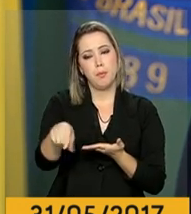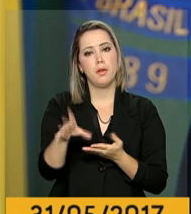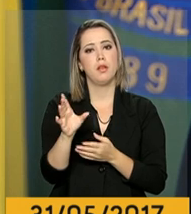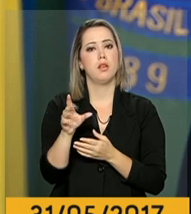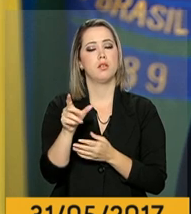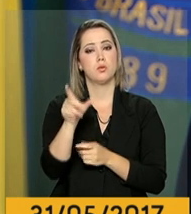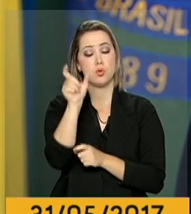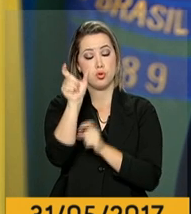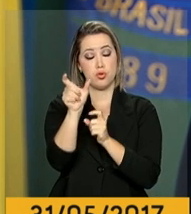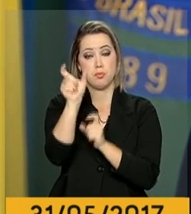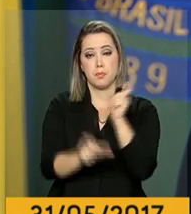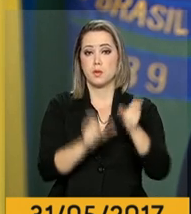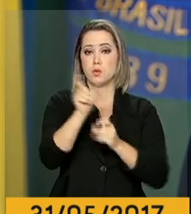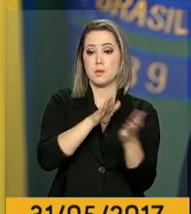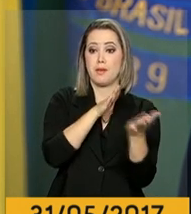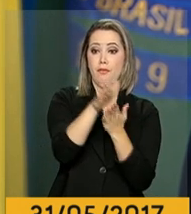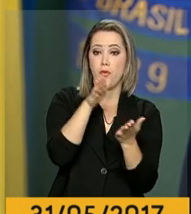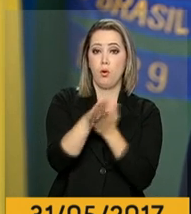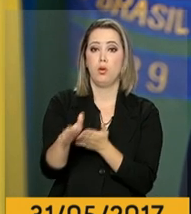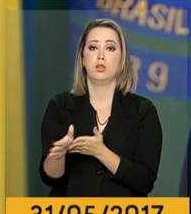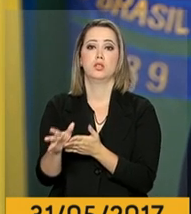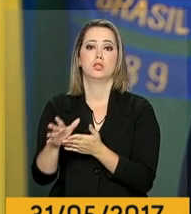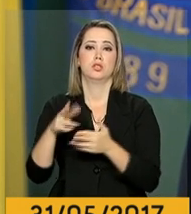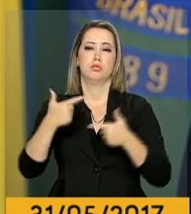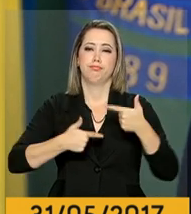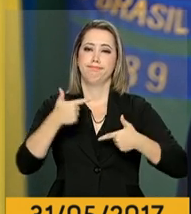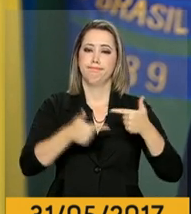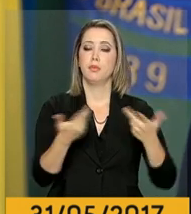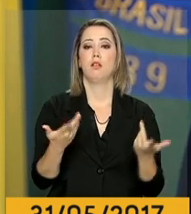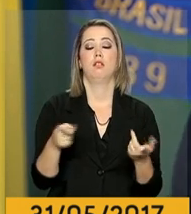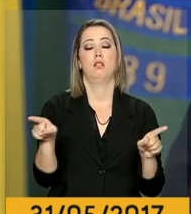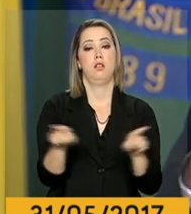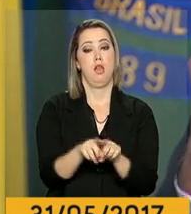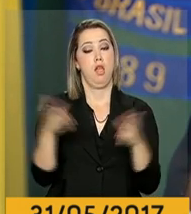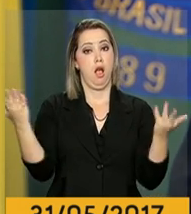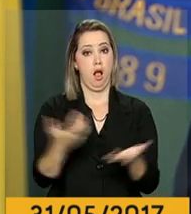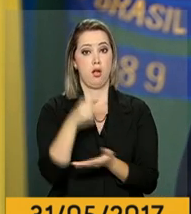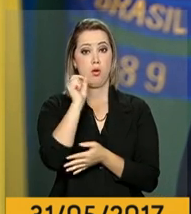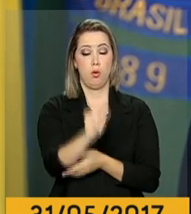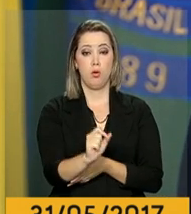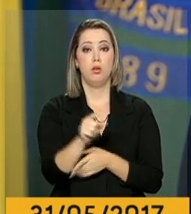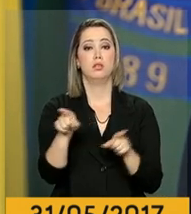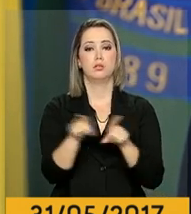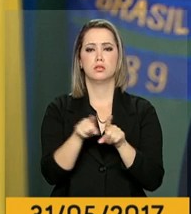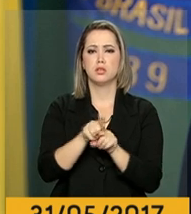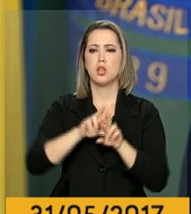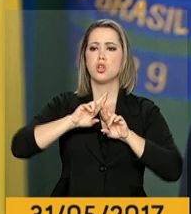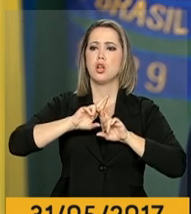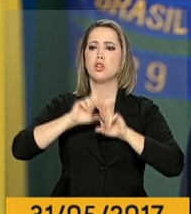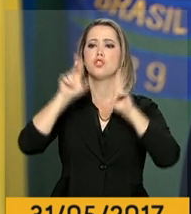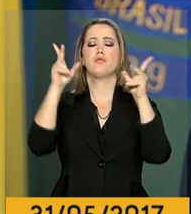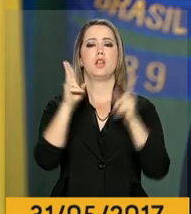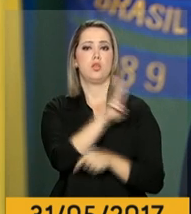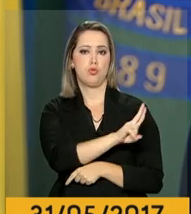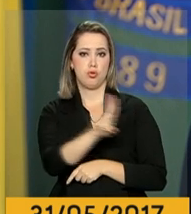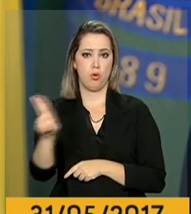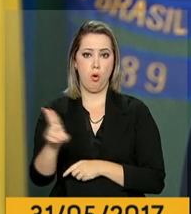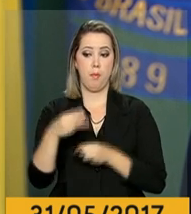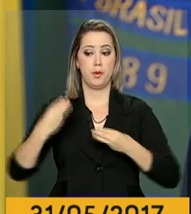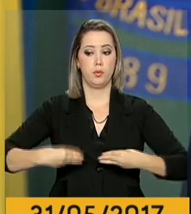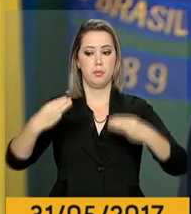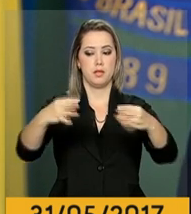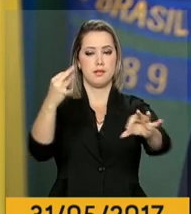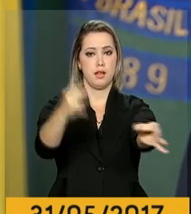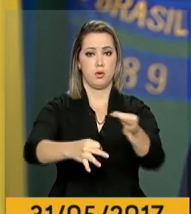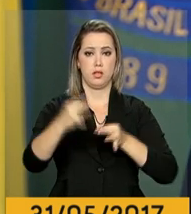de refugiados. E agora, mais do que nunca, na medida em que modifiquei até a denominação do Ministério da